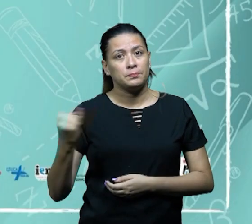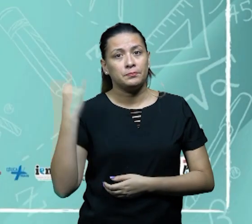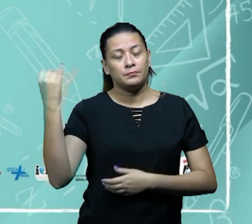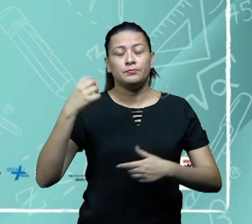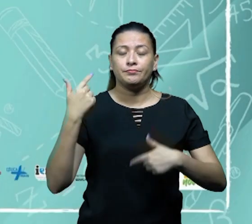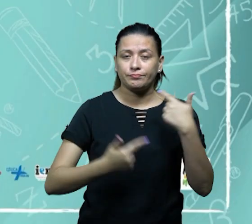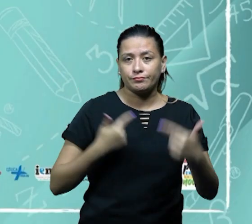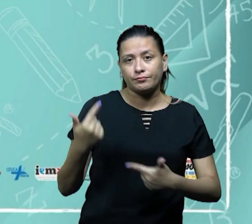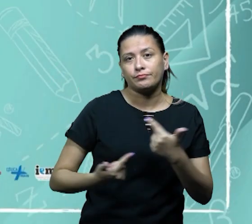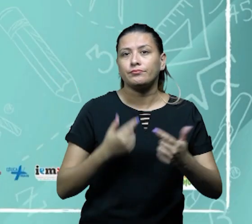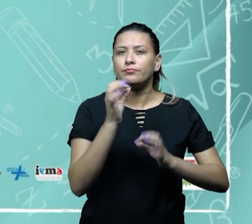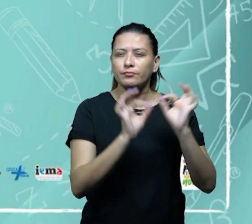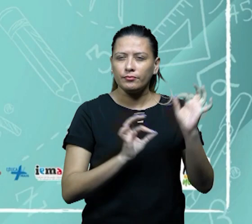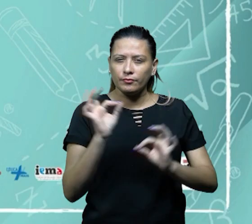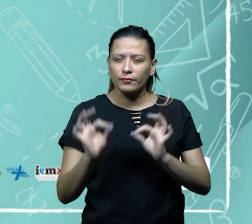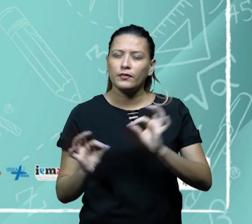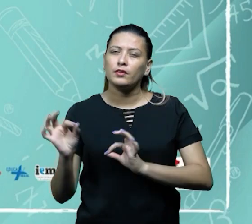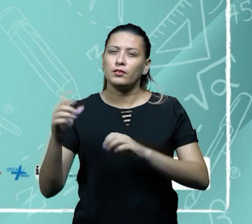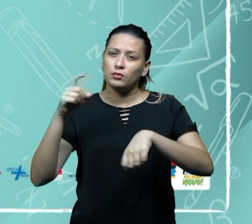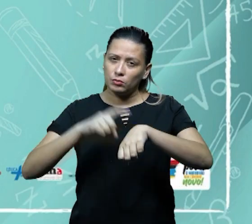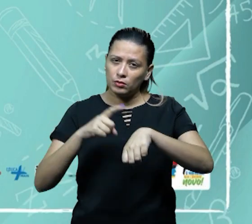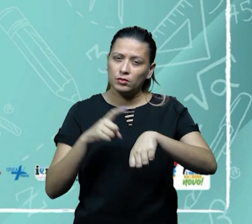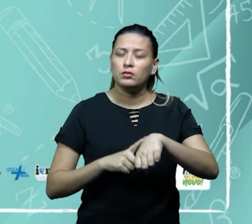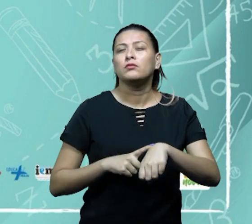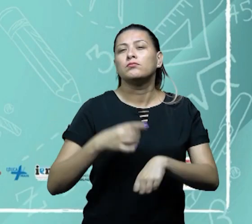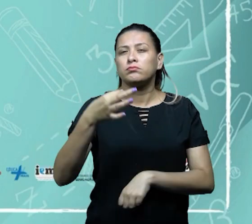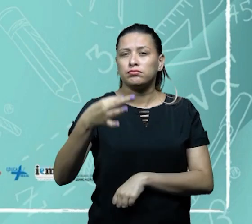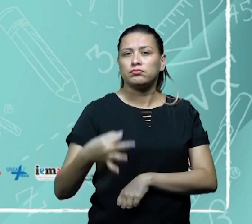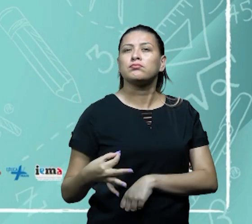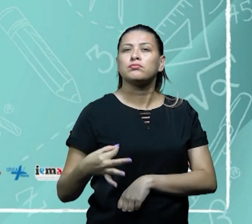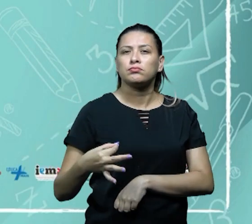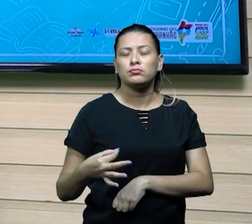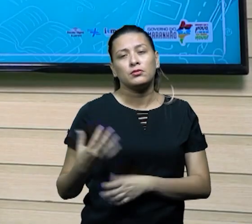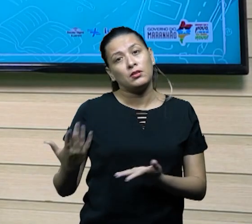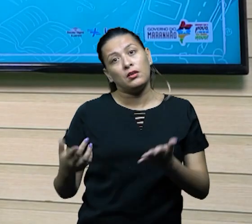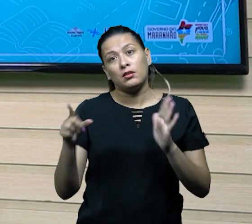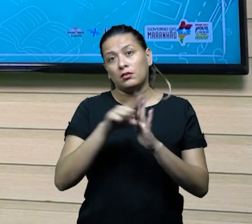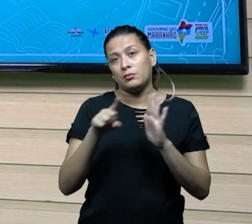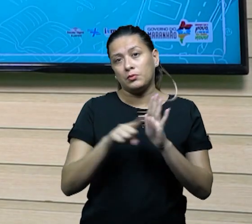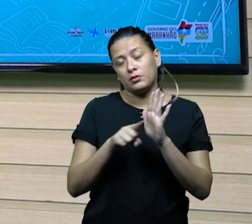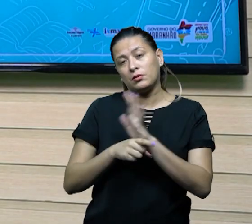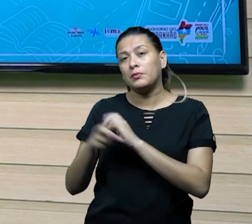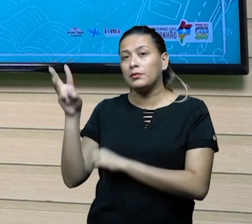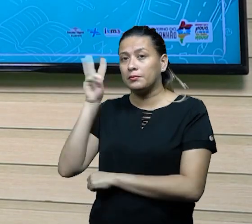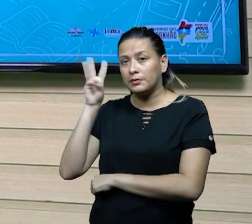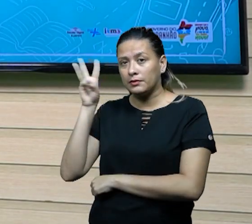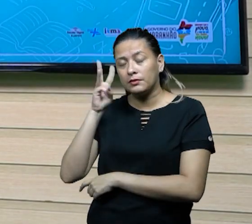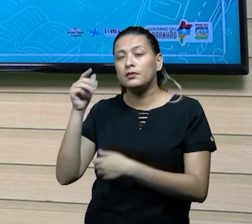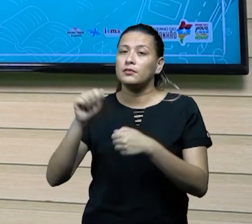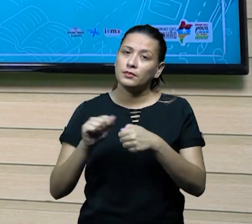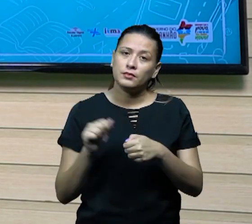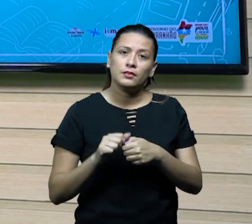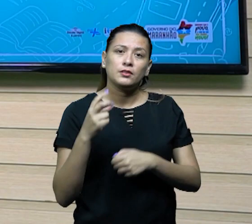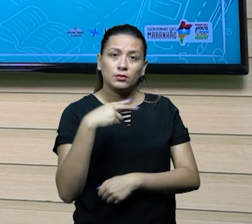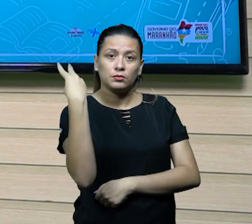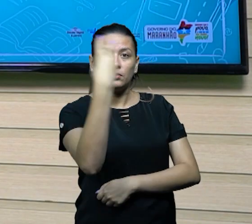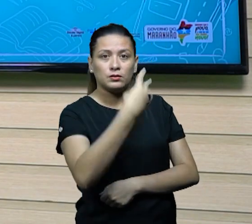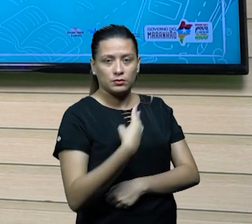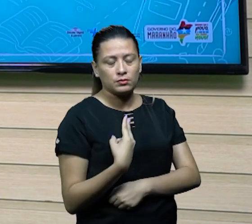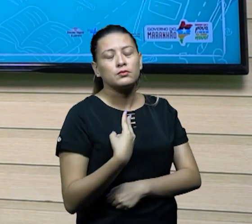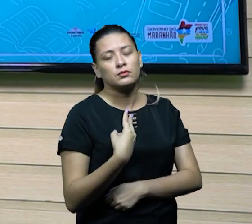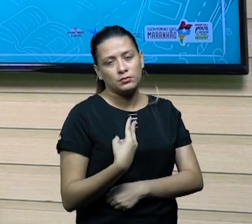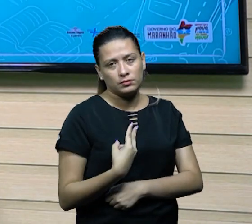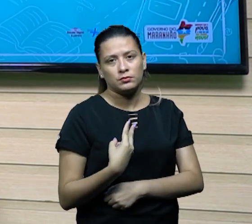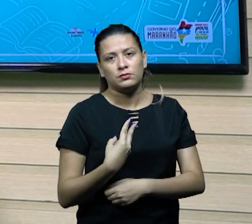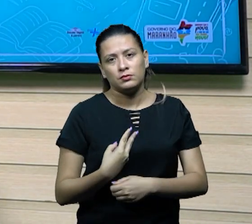Pessoas devem ser organizadas. É muito importante trabalhar de forma organizada. Fazer as coisas no horário, fazer as coisas certinho.